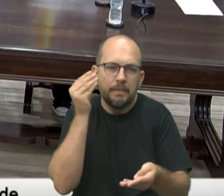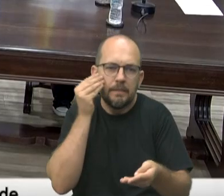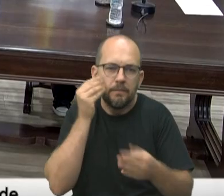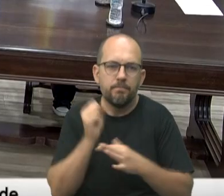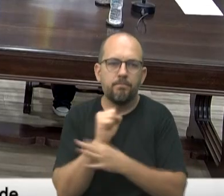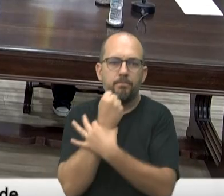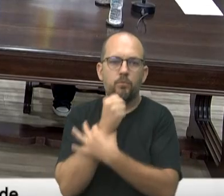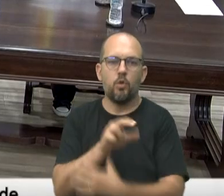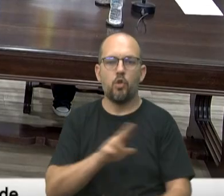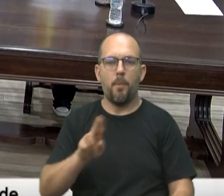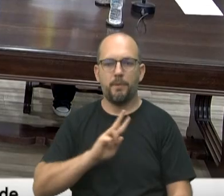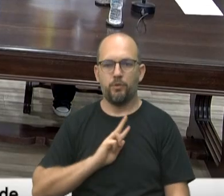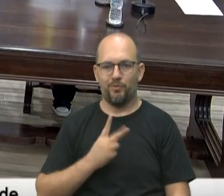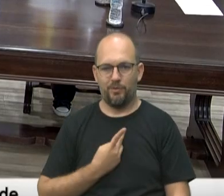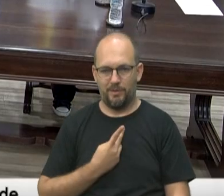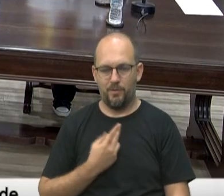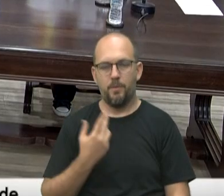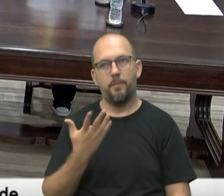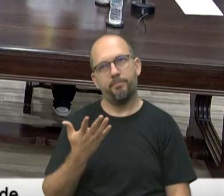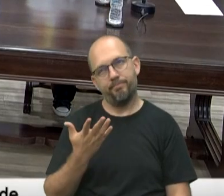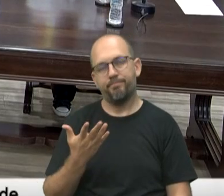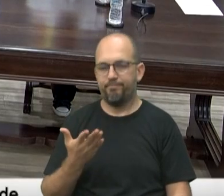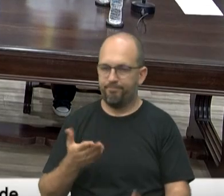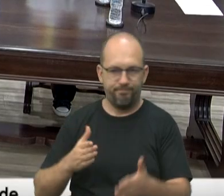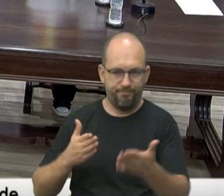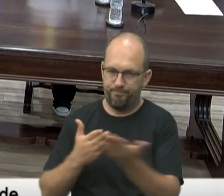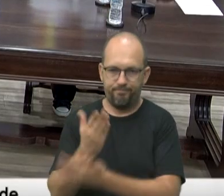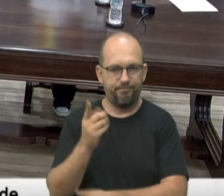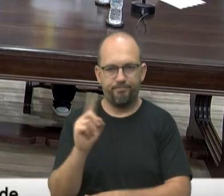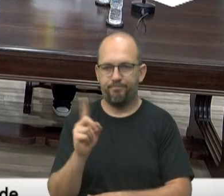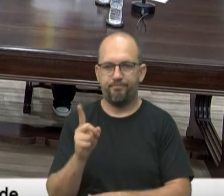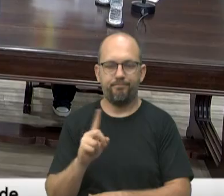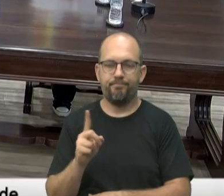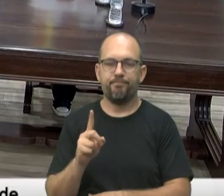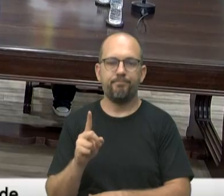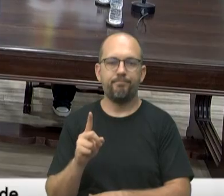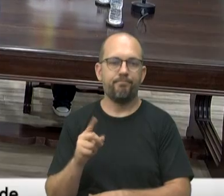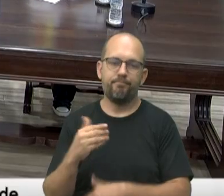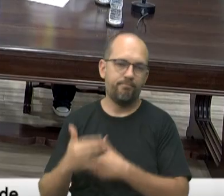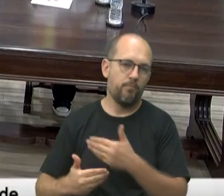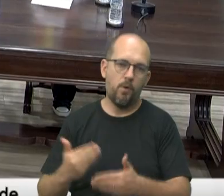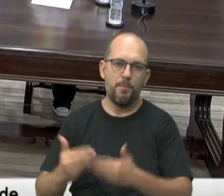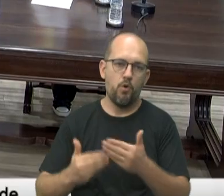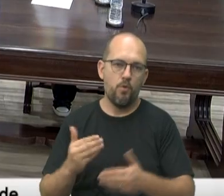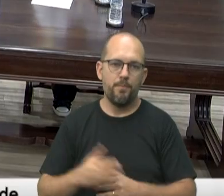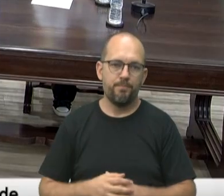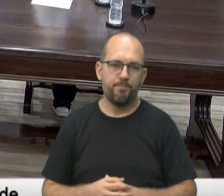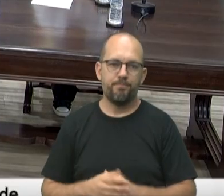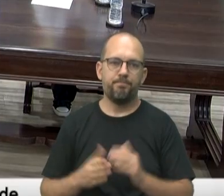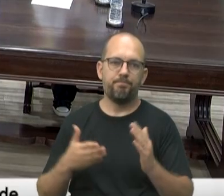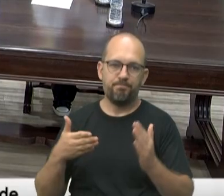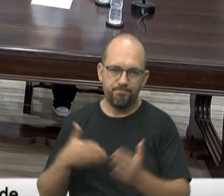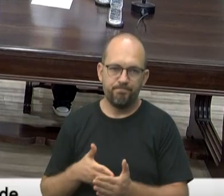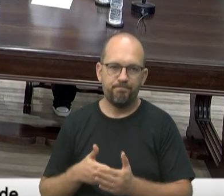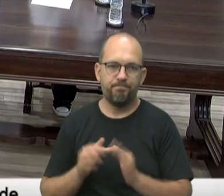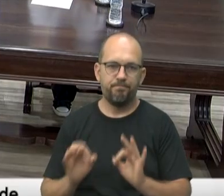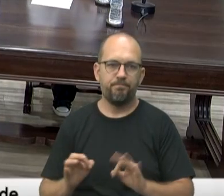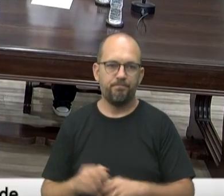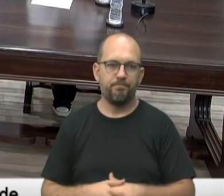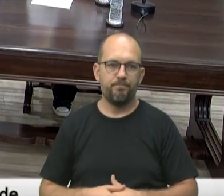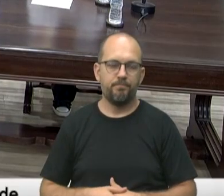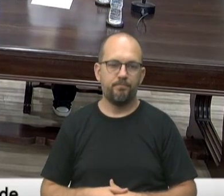social. E, claro, foi barrado, ele não caminhou, né? Ele foi barrado.